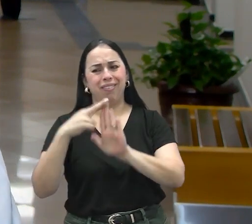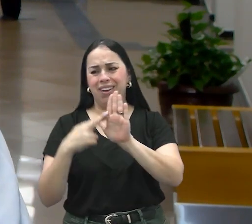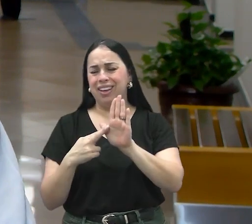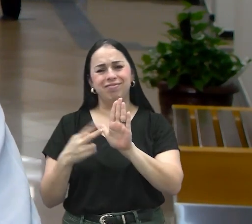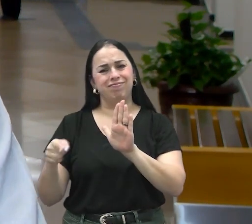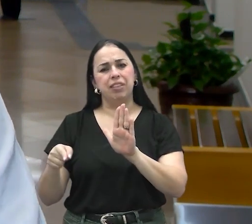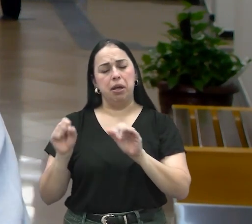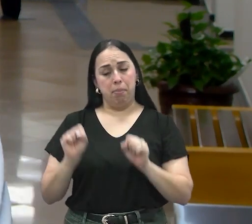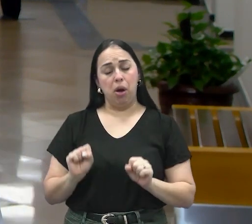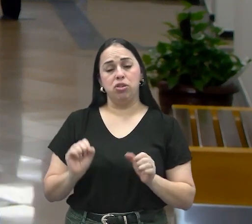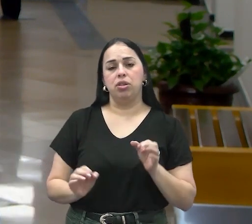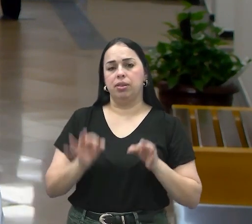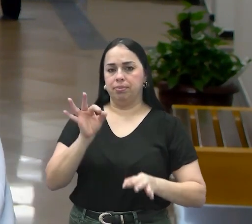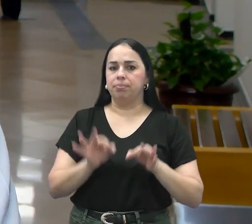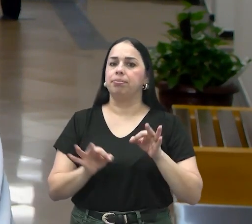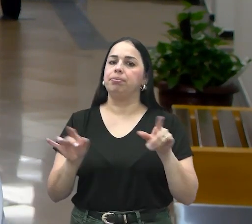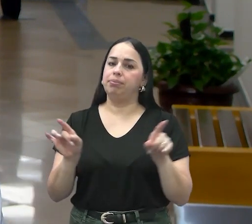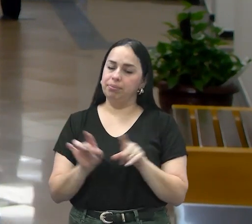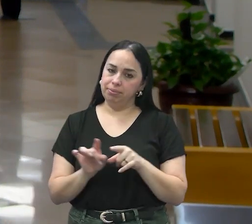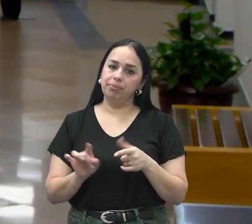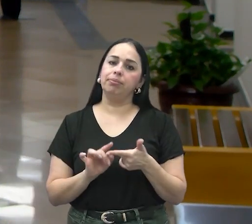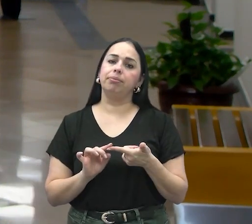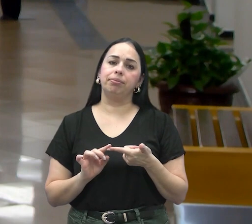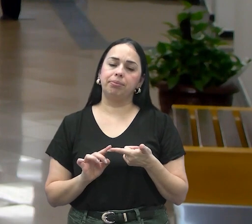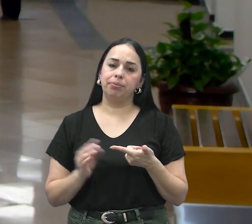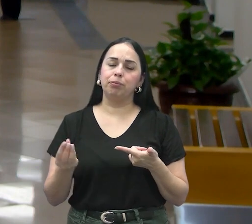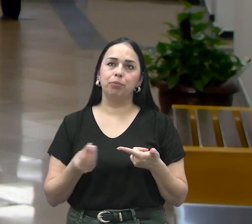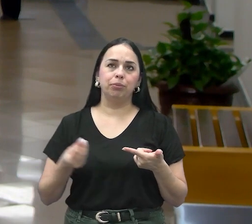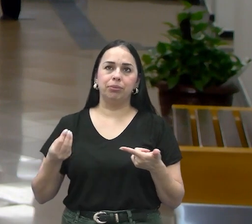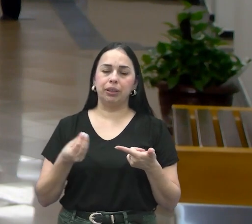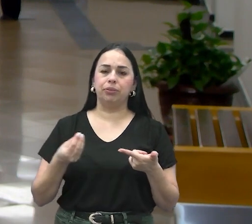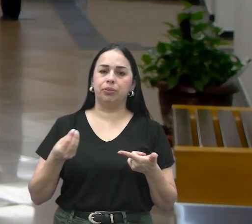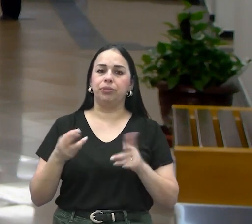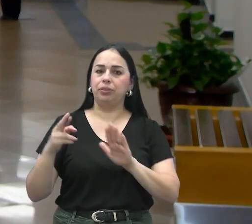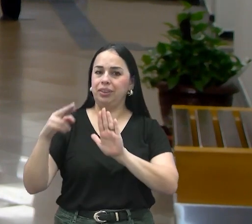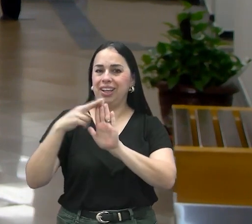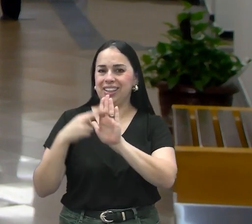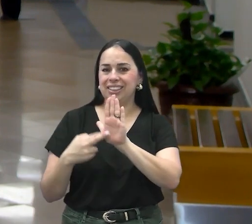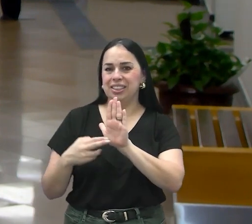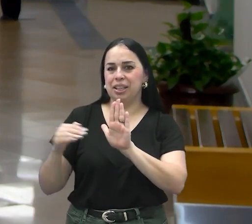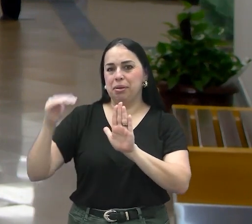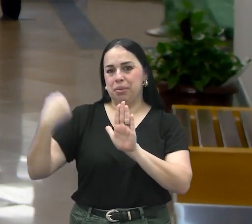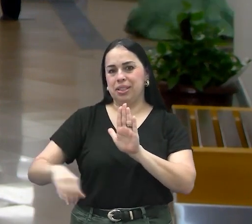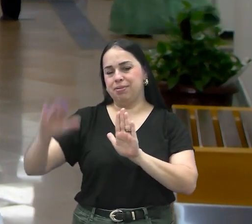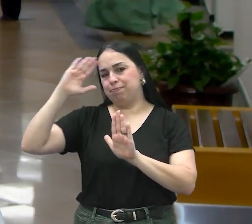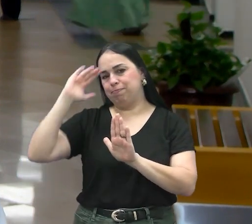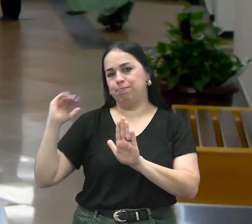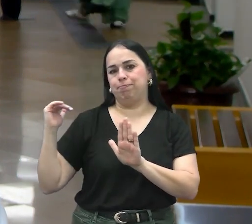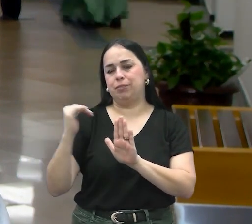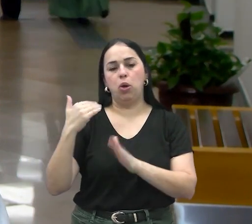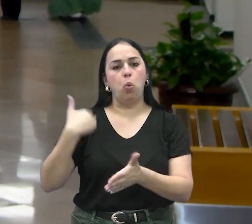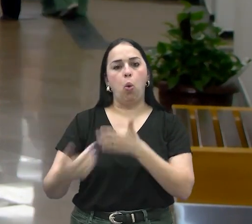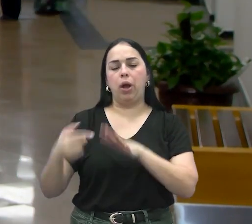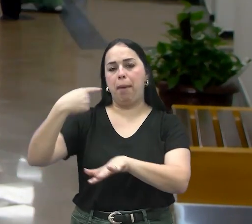determinação dessa regra, você pode julgar e manter essa regra, esse fair play, que tem que ser mantido